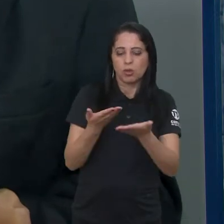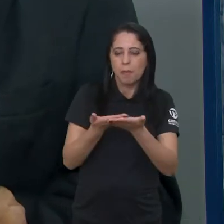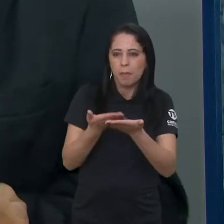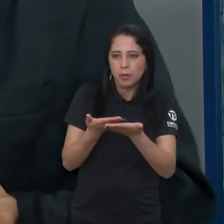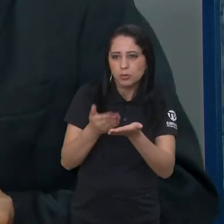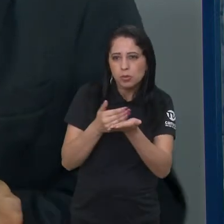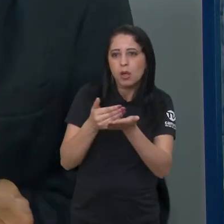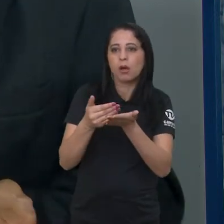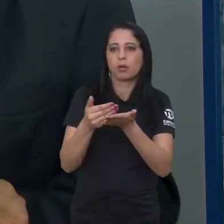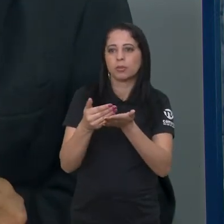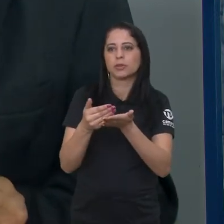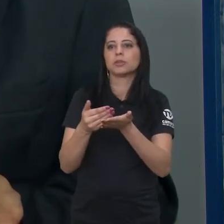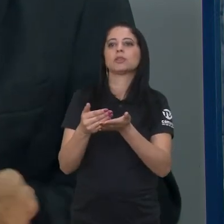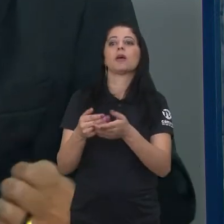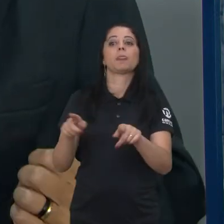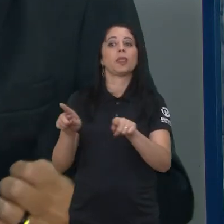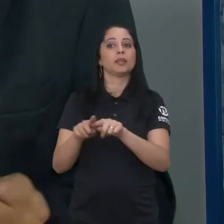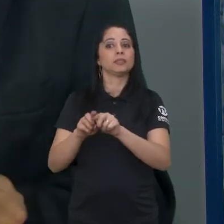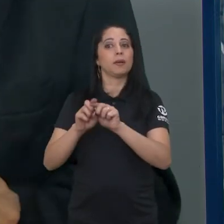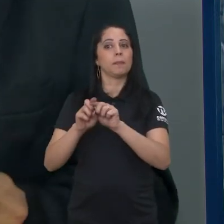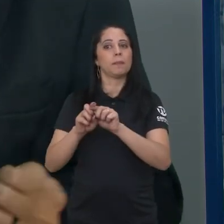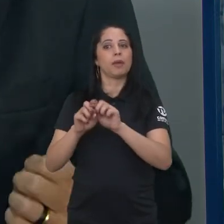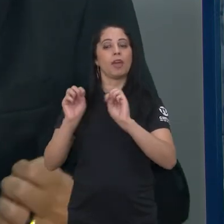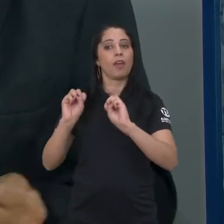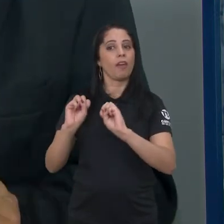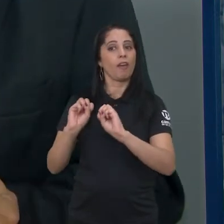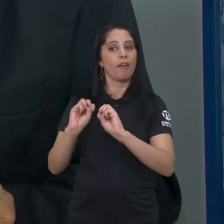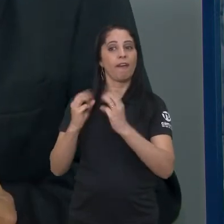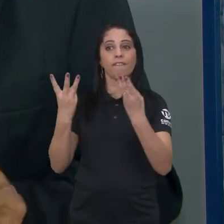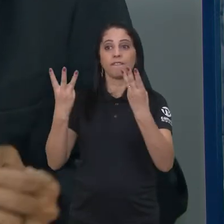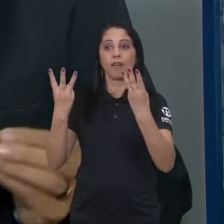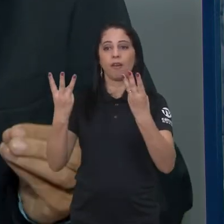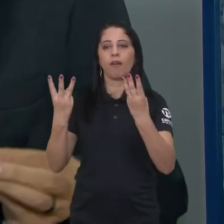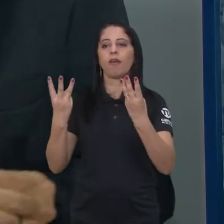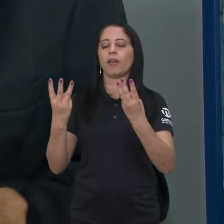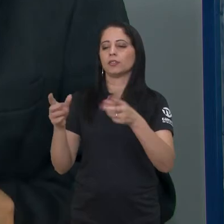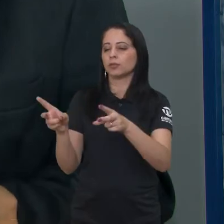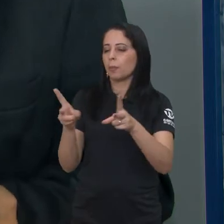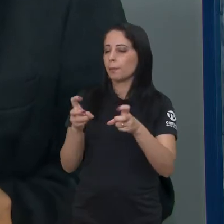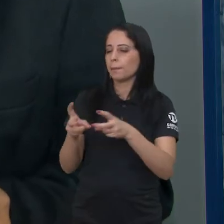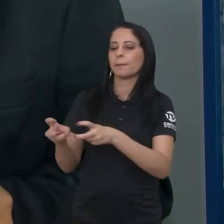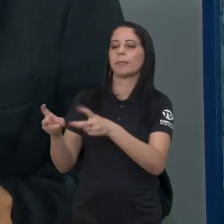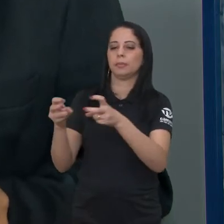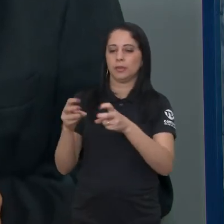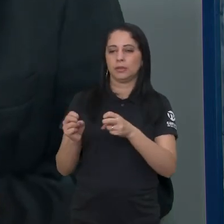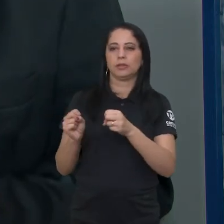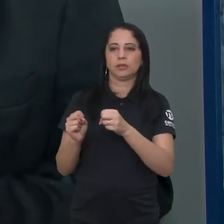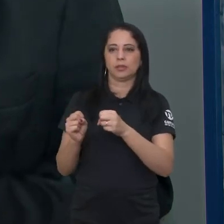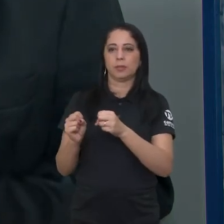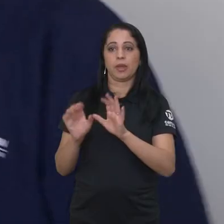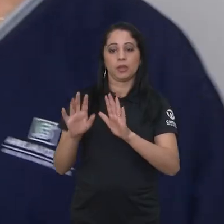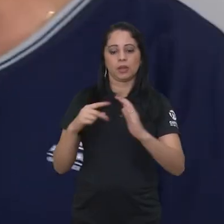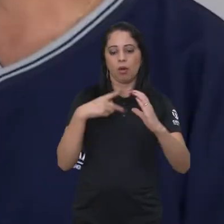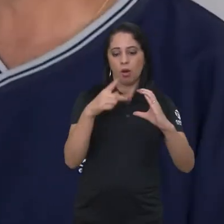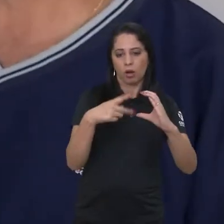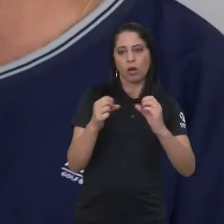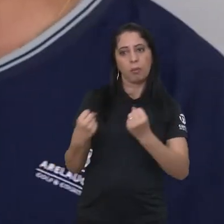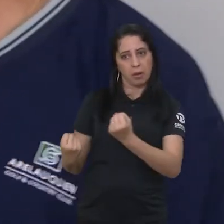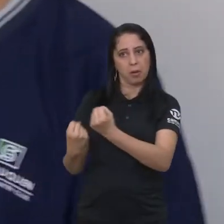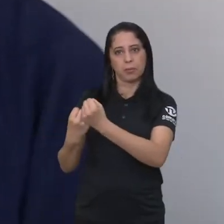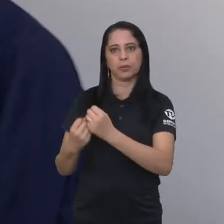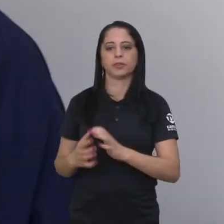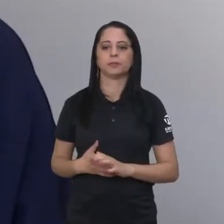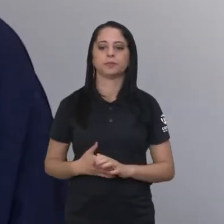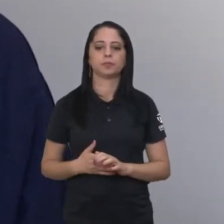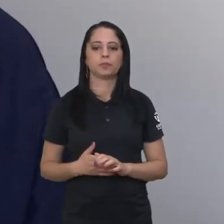eventos pintam novas situações de mercado. Então acho que é dessa maneira que a Câmara pode ajudar. O secretário